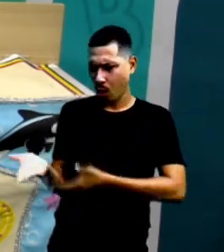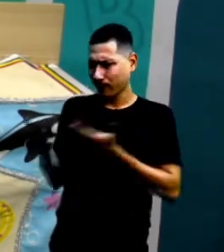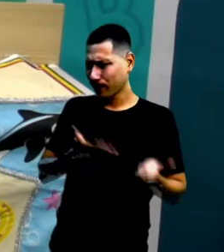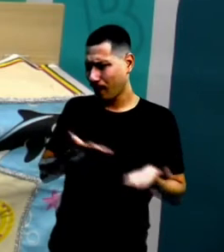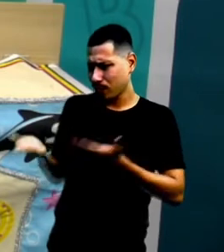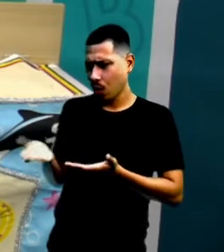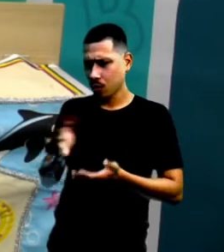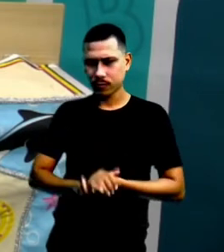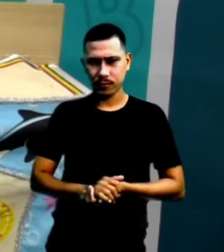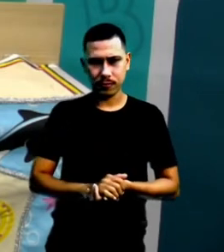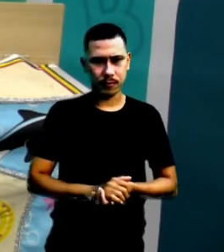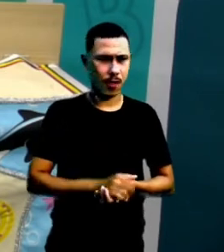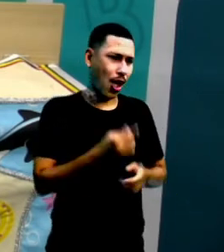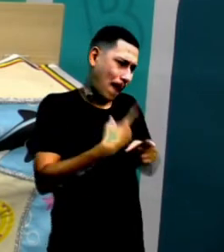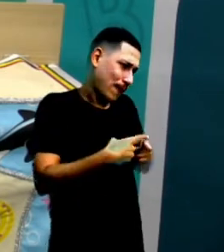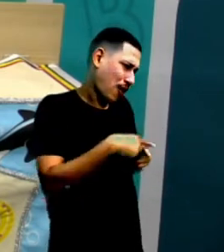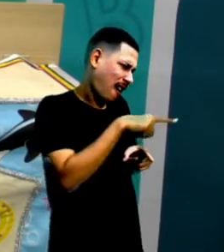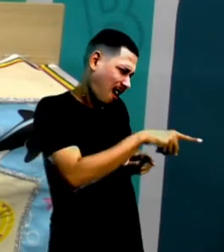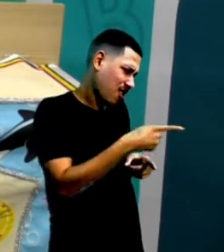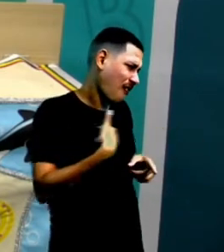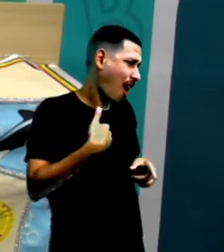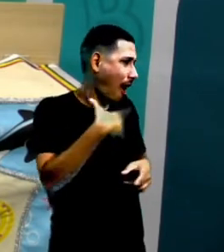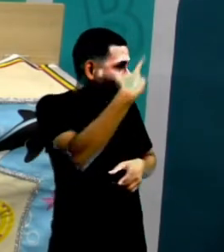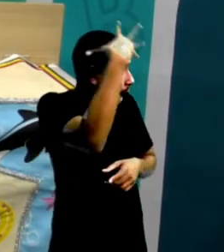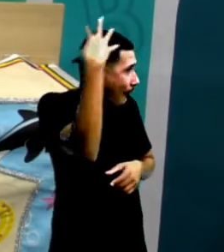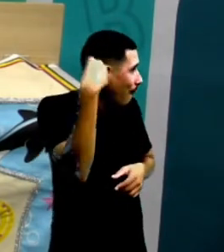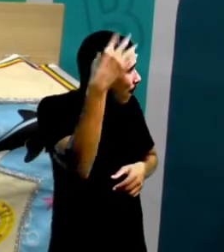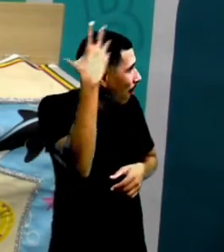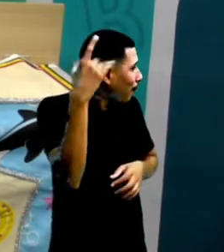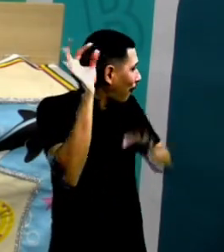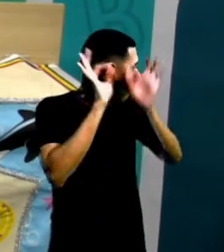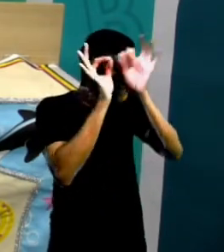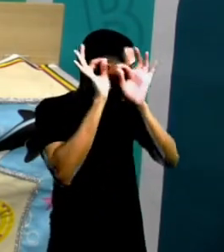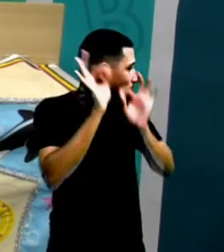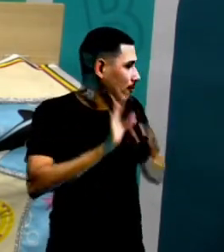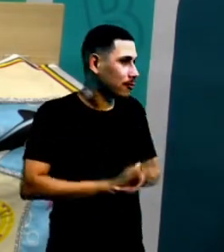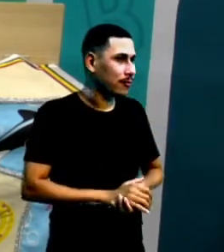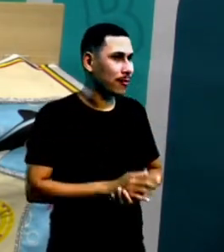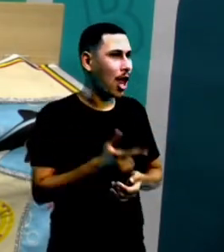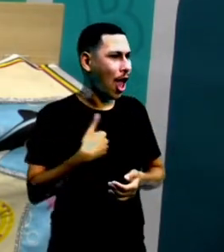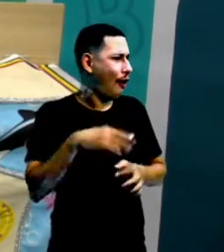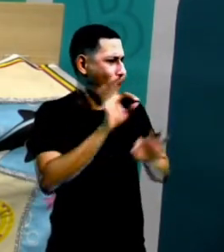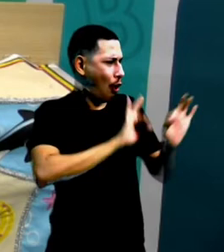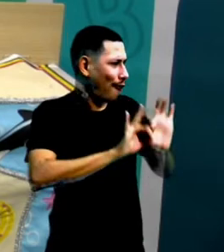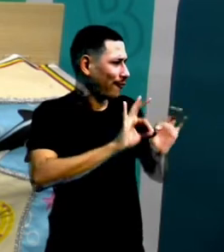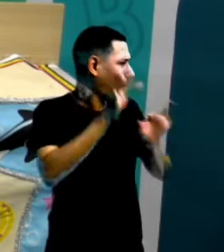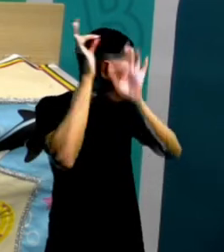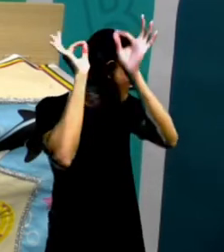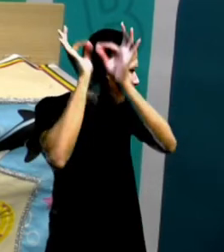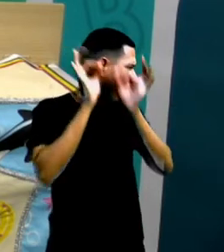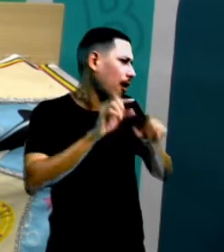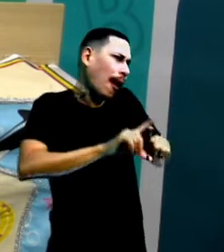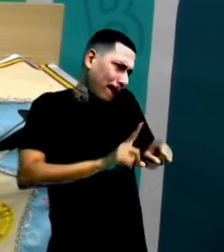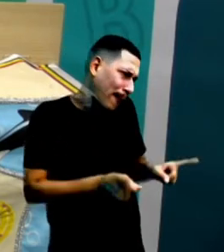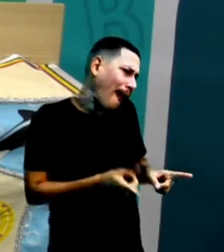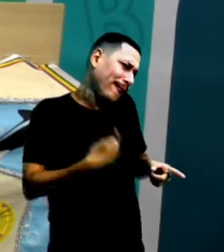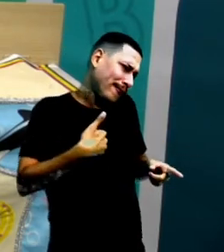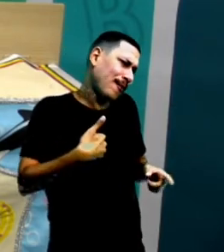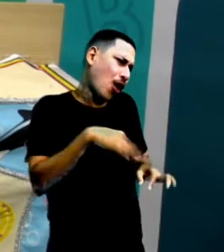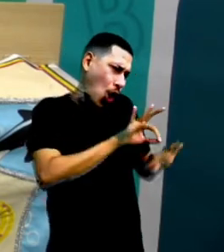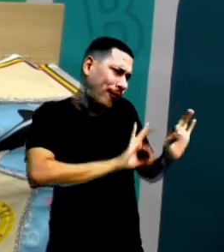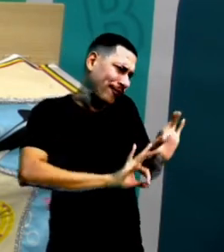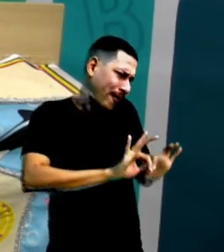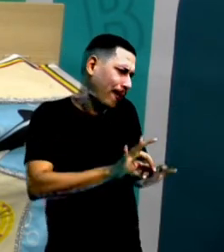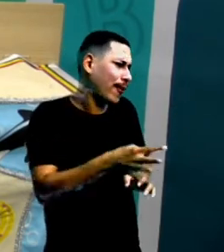porque a senhora tava ajeitando os cabelos. Ah, é também. Tia Lê ajeitou o cabelo. Mas tia arrumava um jeitinho pra ir lá